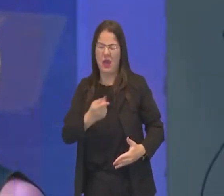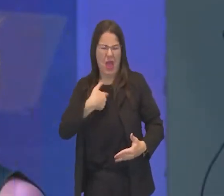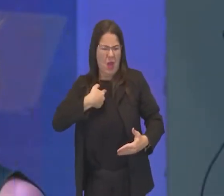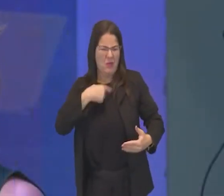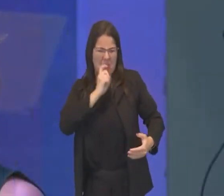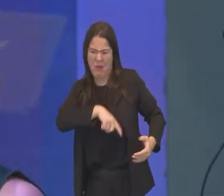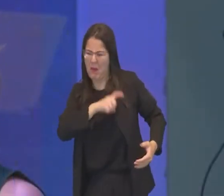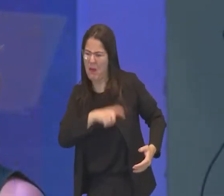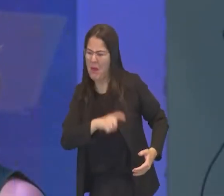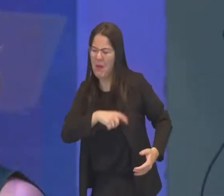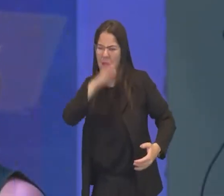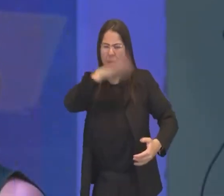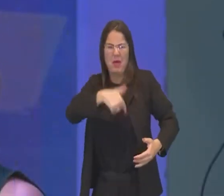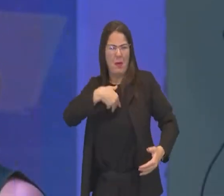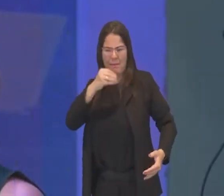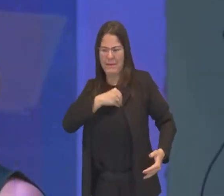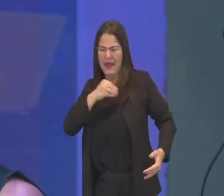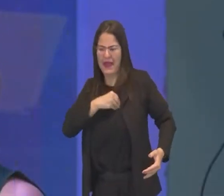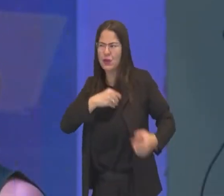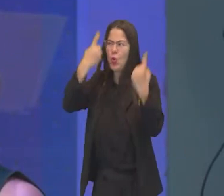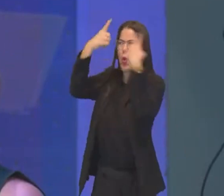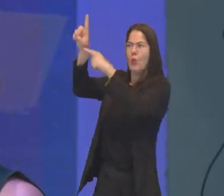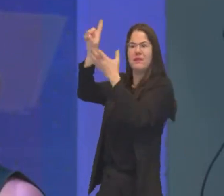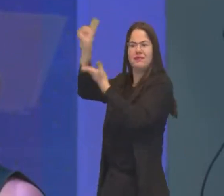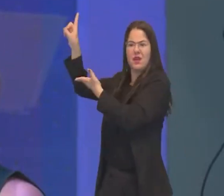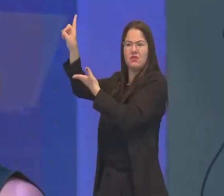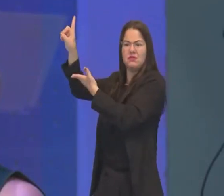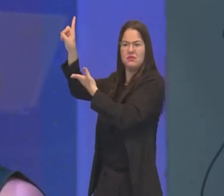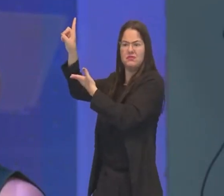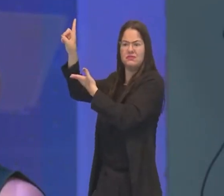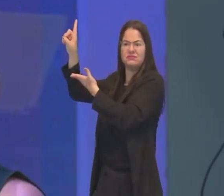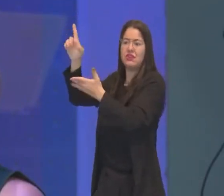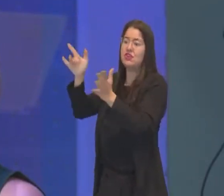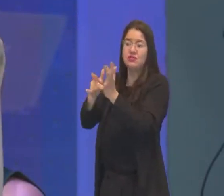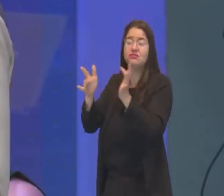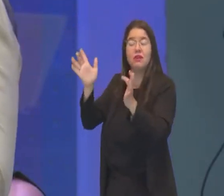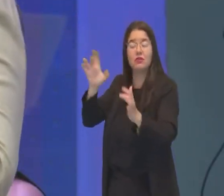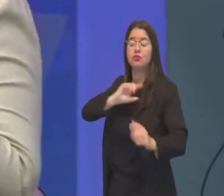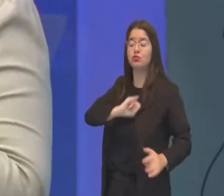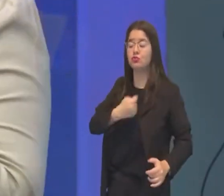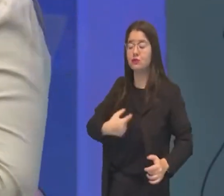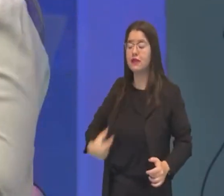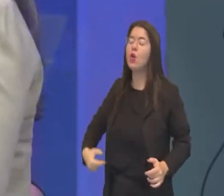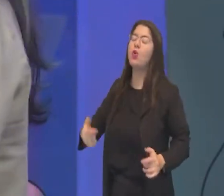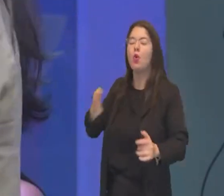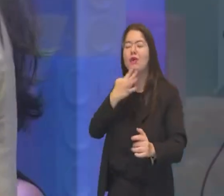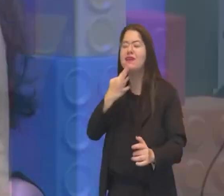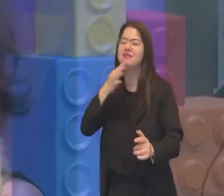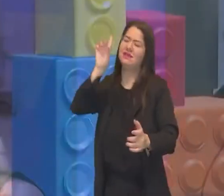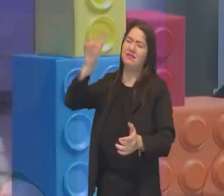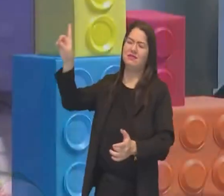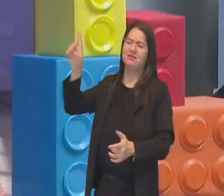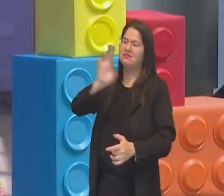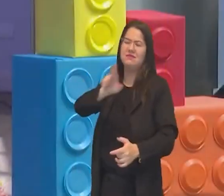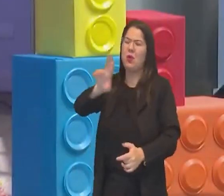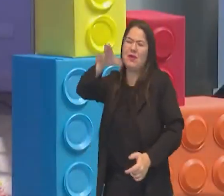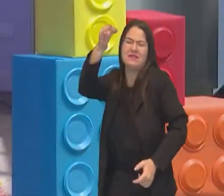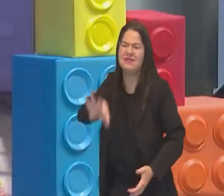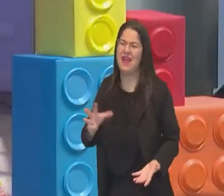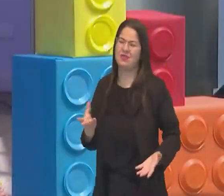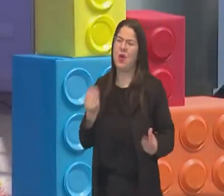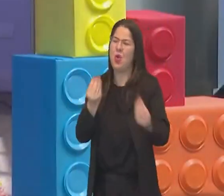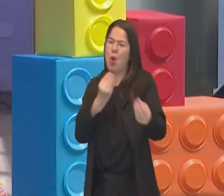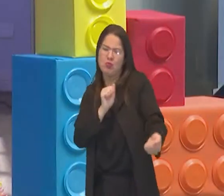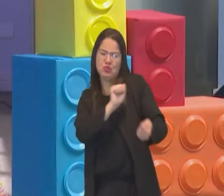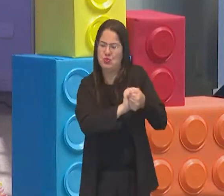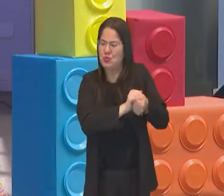maldade e pecaria contra Deus? José conhecia Deus. Ele sabia que isso não era certo. Como que ele ia fazer uma